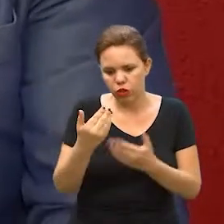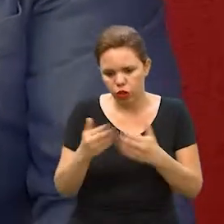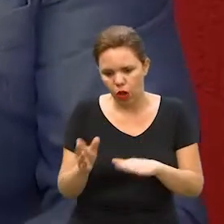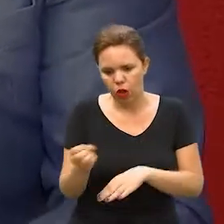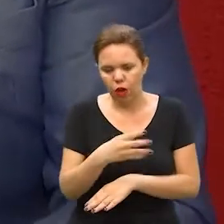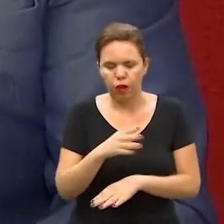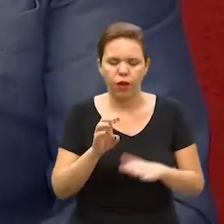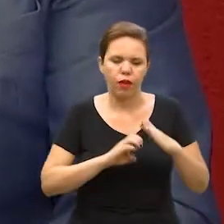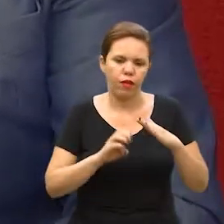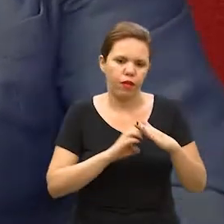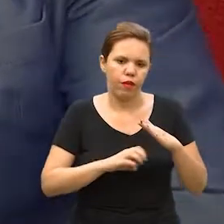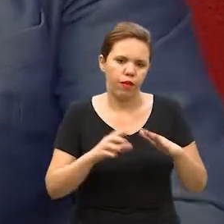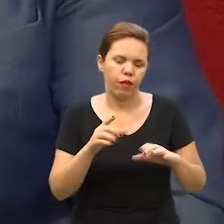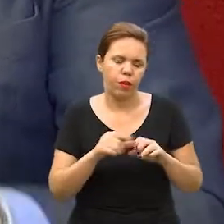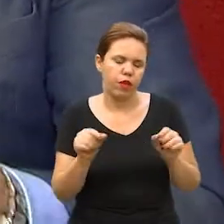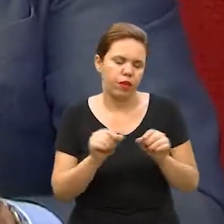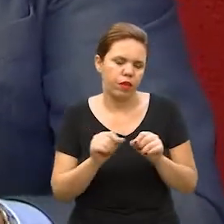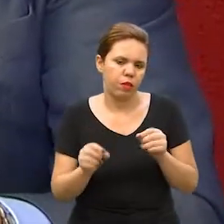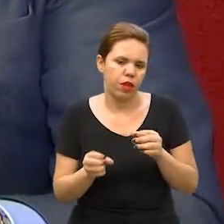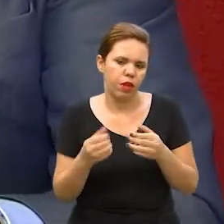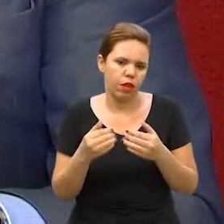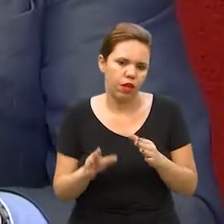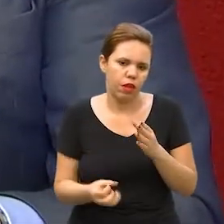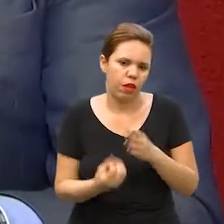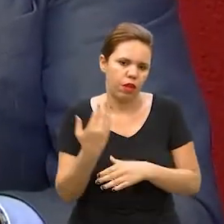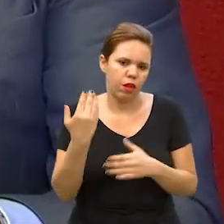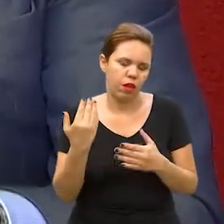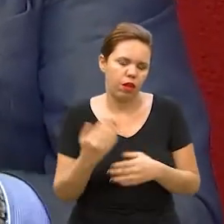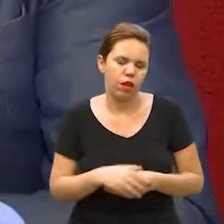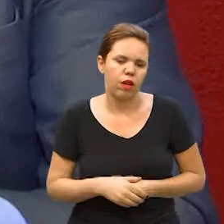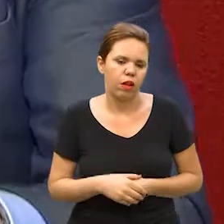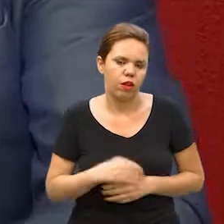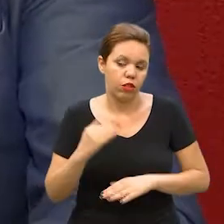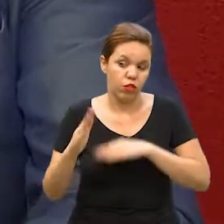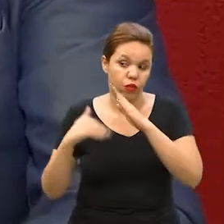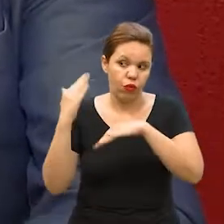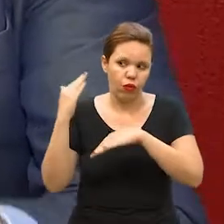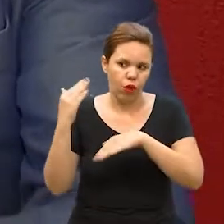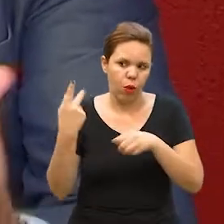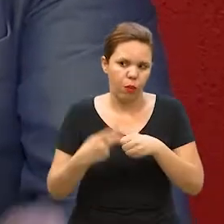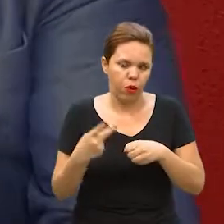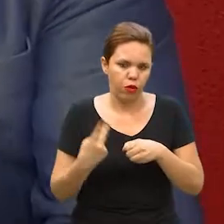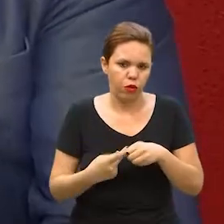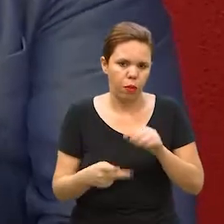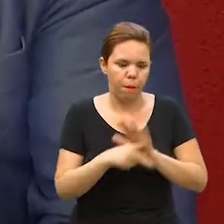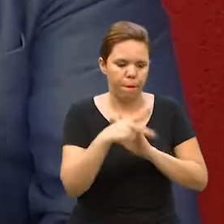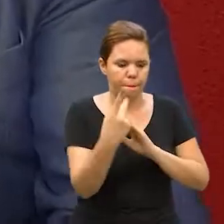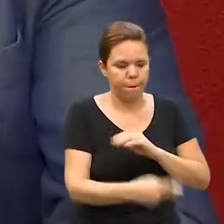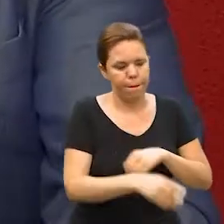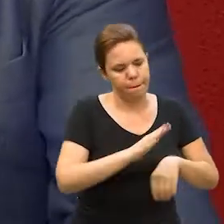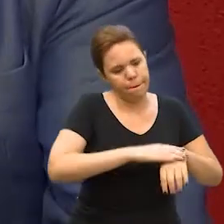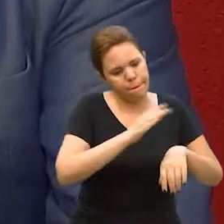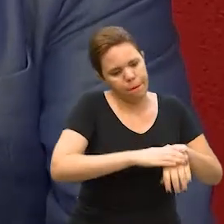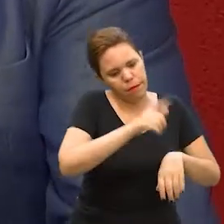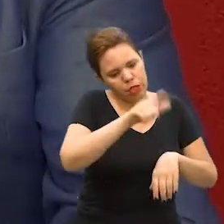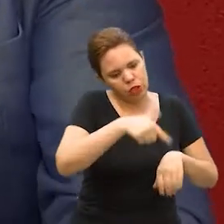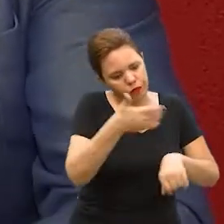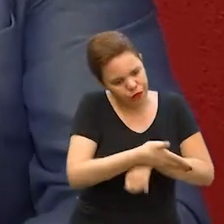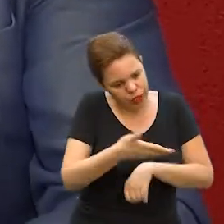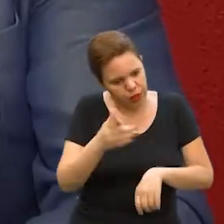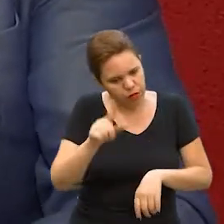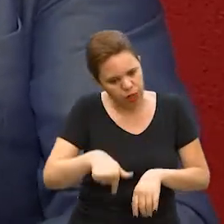empresa. E essa empresa vai sair e desenvolver aquele produto que o próprio inventor agora faz parte,